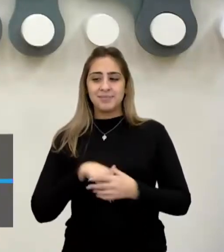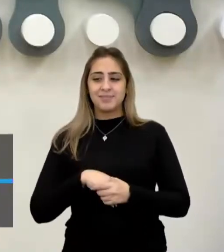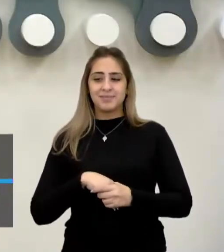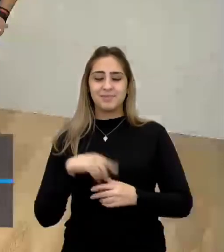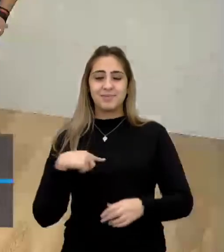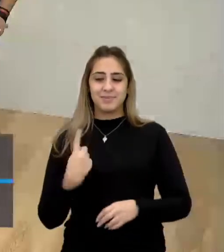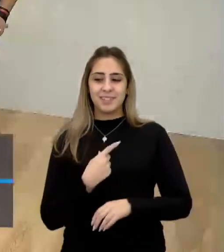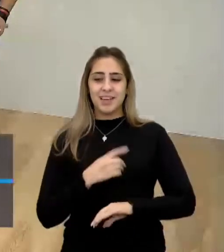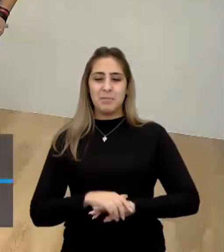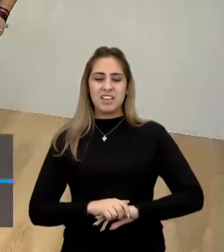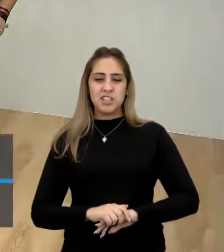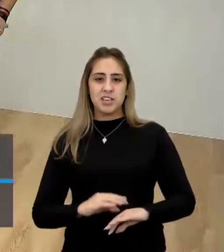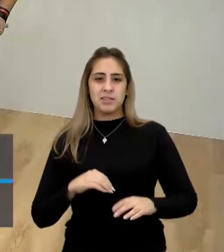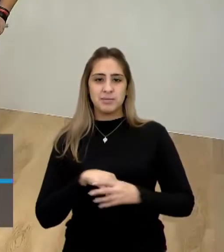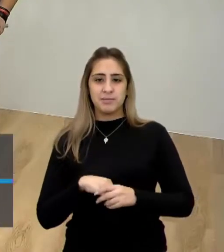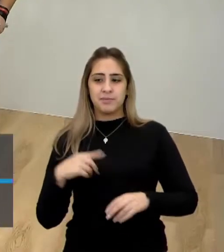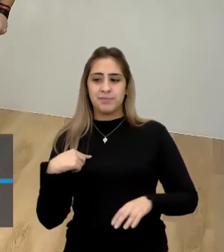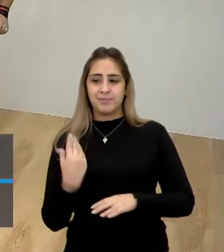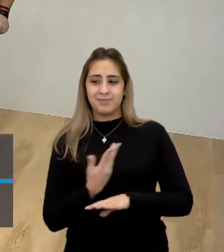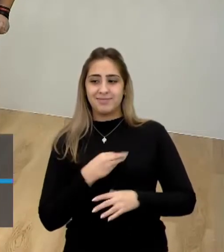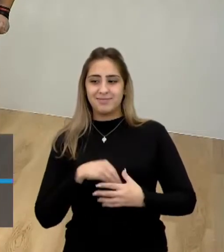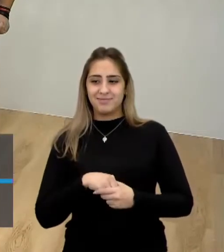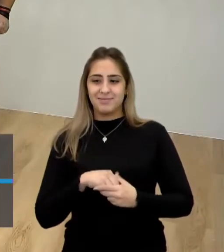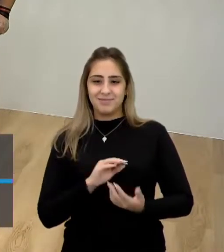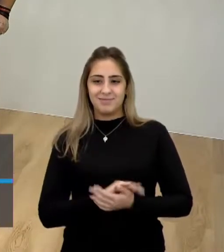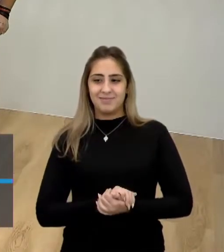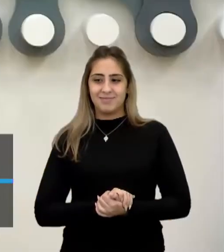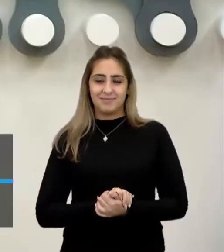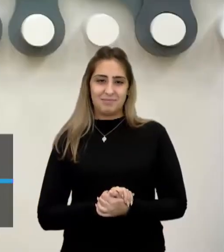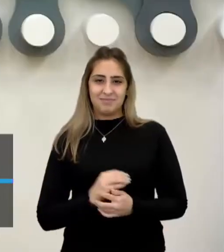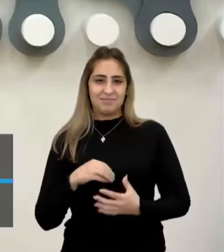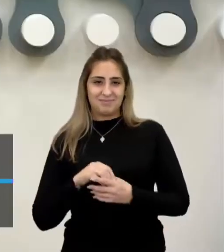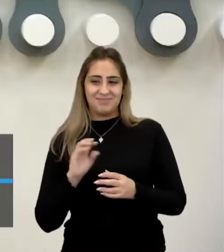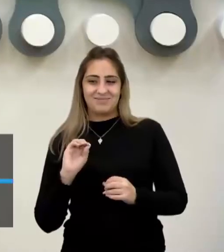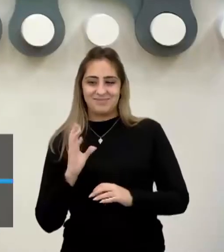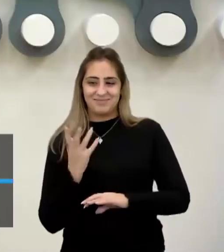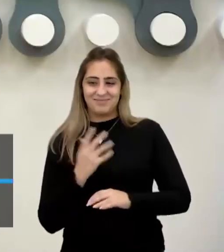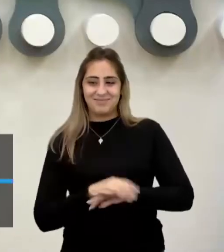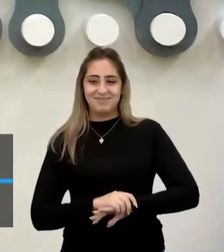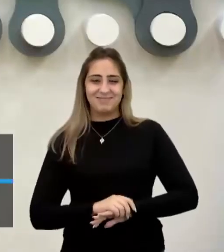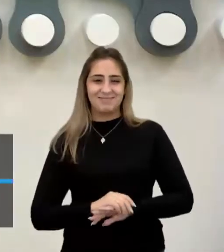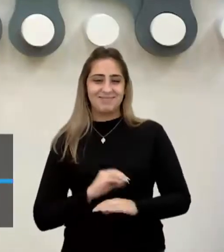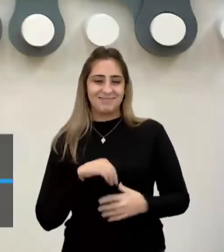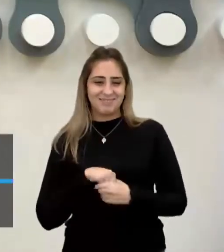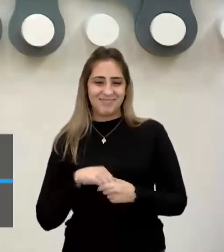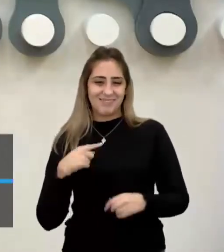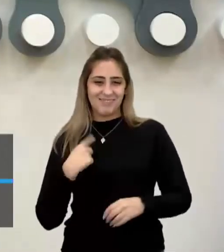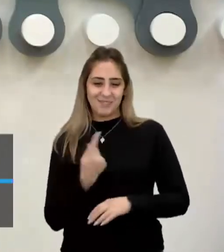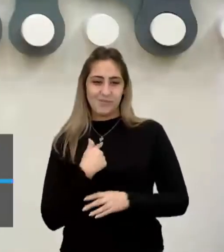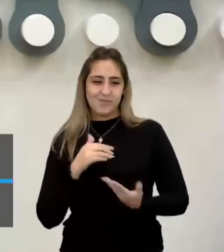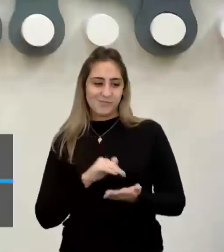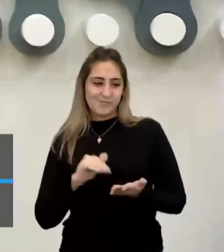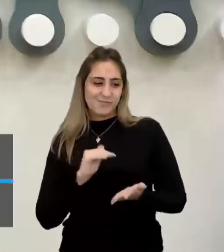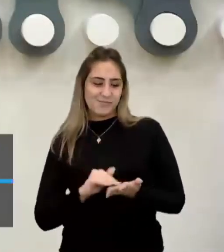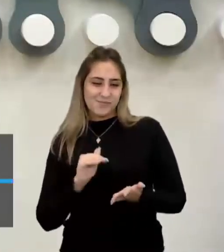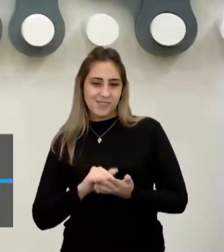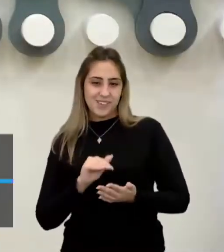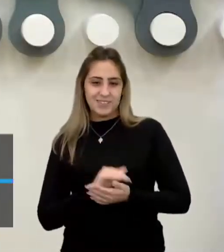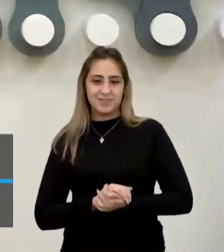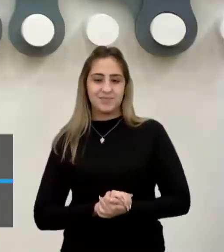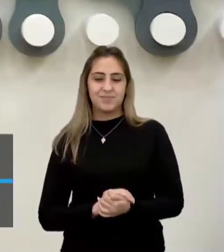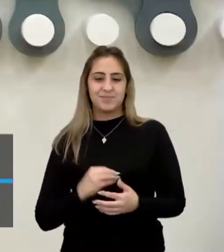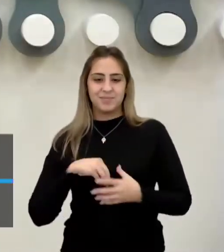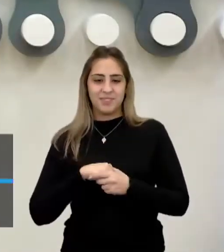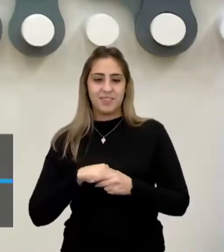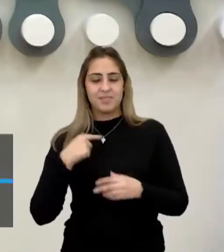escrivões? Escrivães. Escrivães, O escrivão no plural, né? O escrivão, Ótimo. O escrivão no